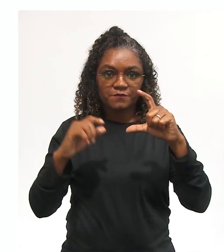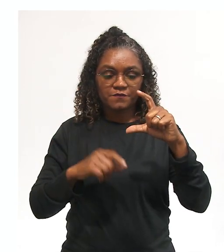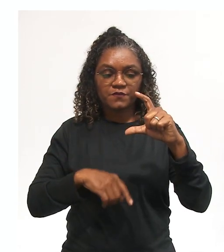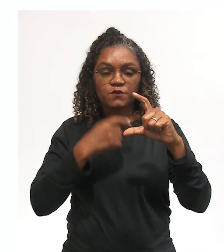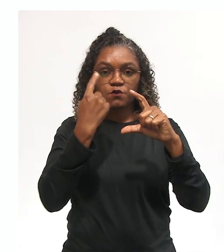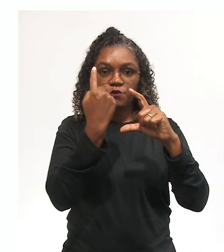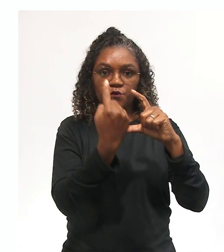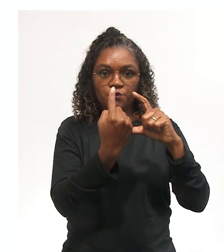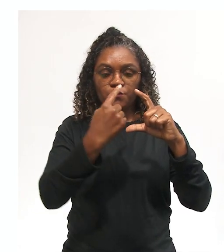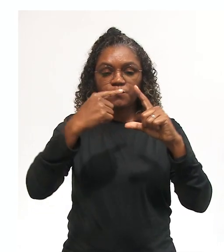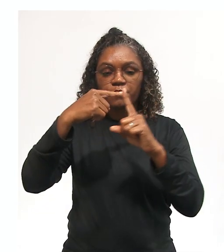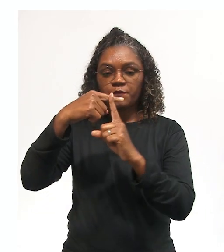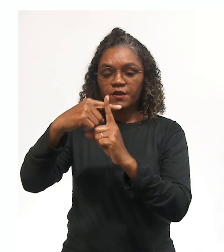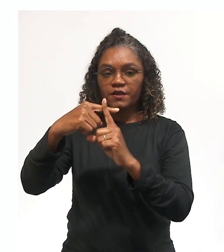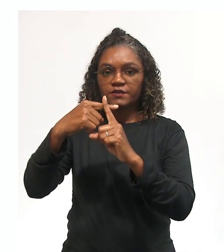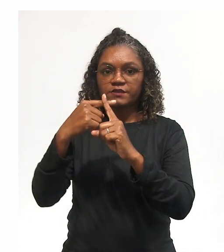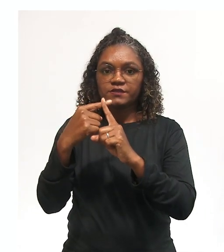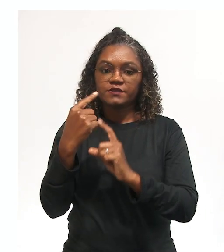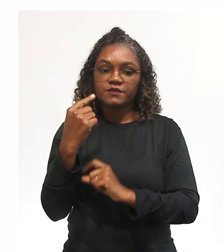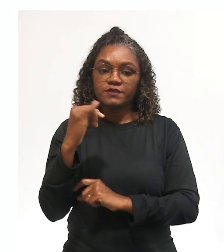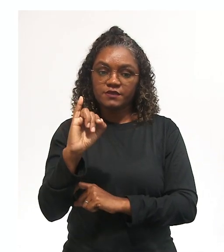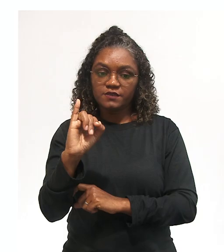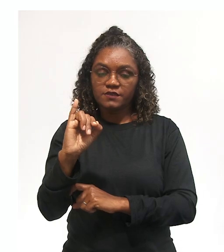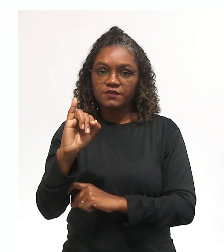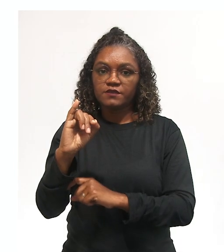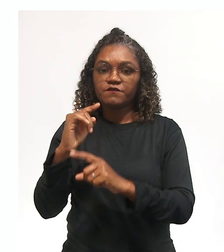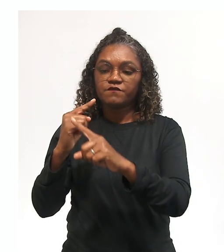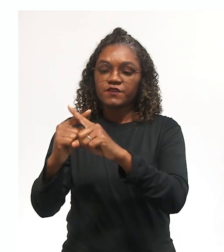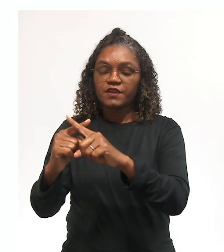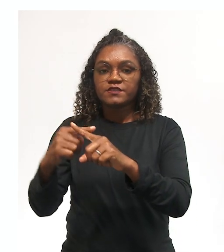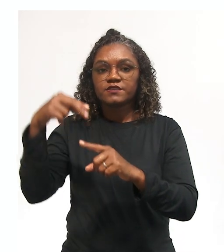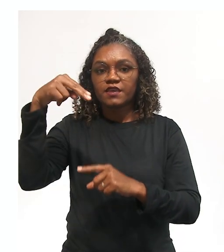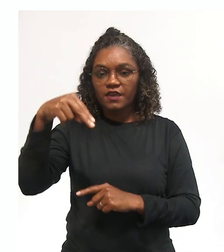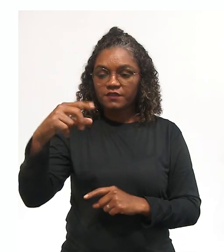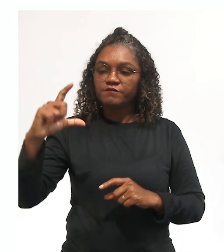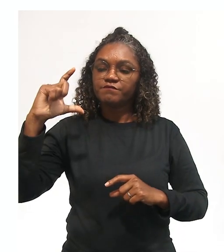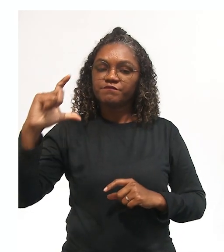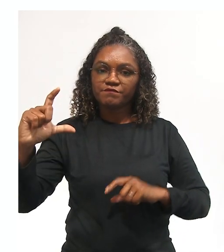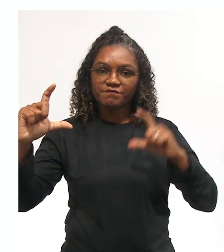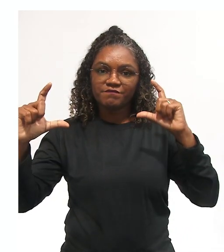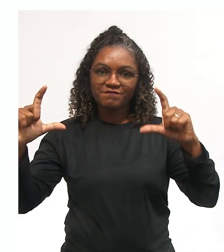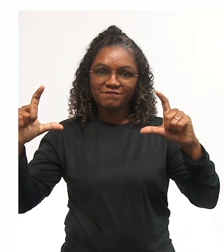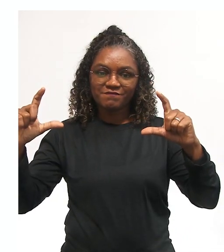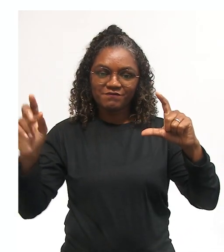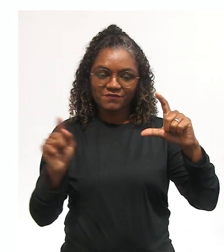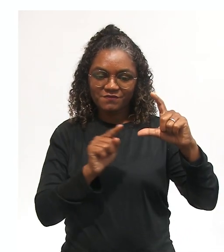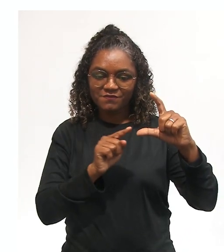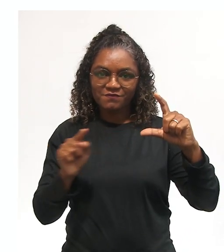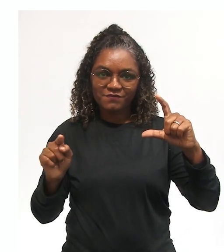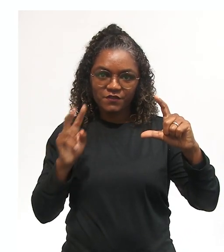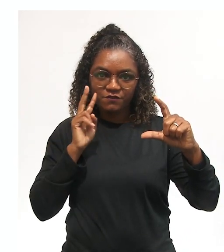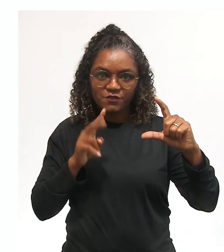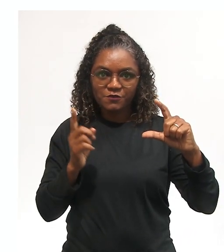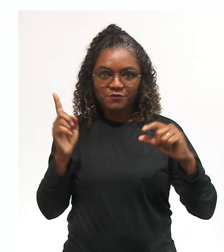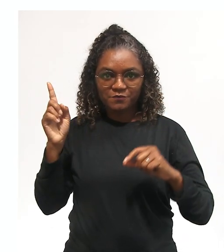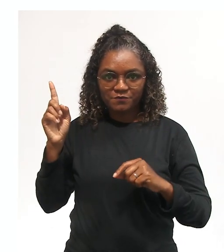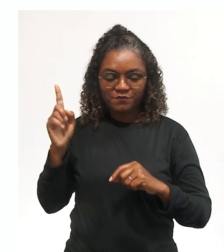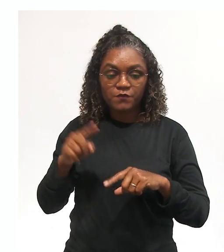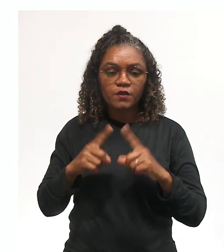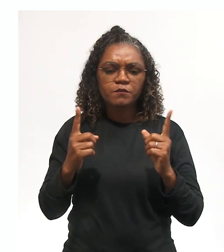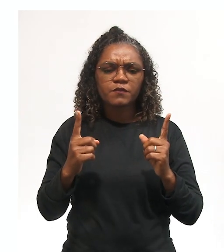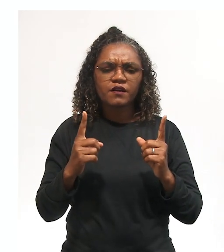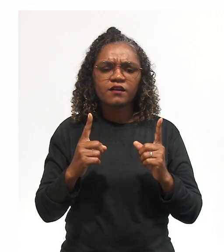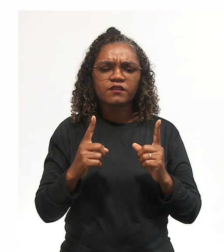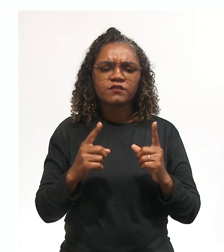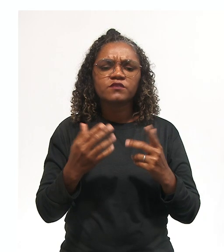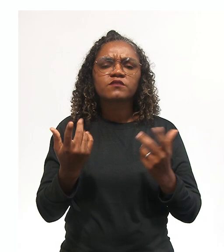mais I vezes N. Aqui nós estamos colocando, então, o C em evidência. Mas qual o valor do M? M não é 17